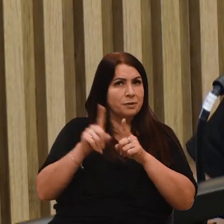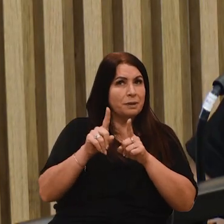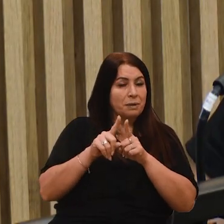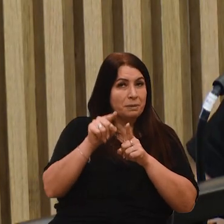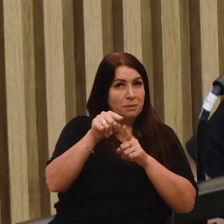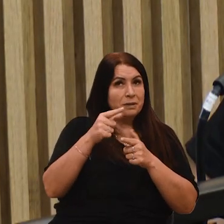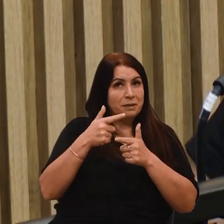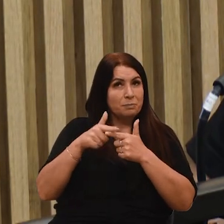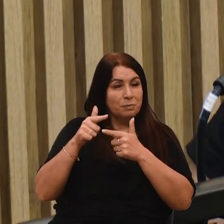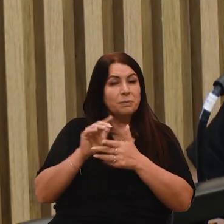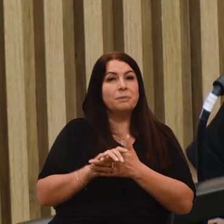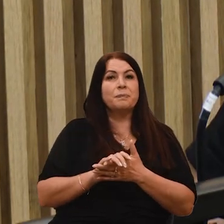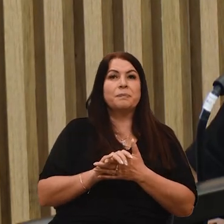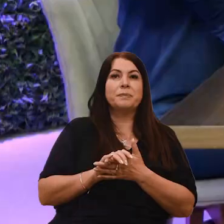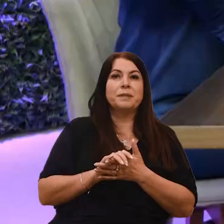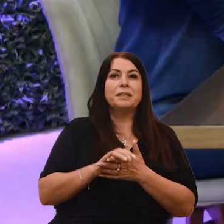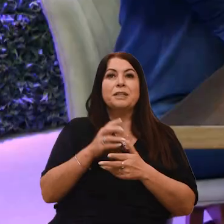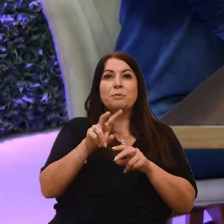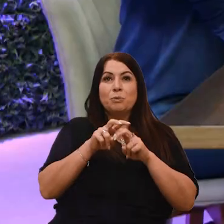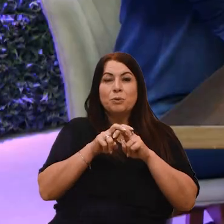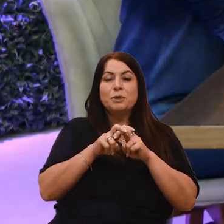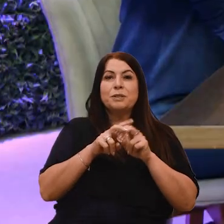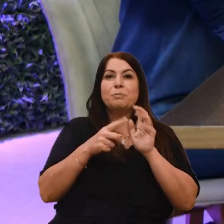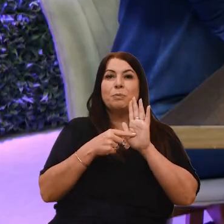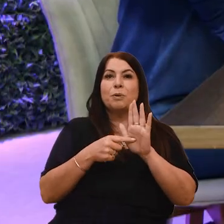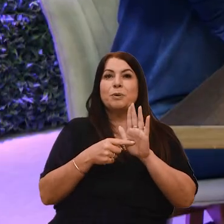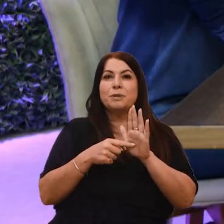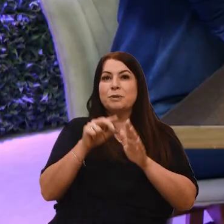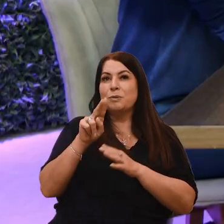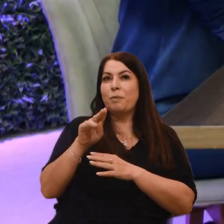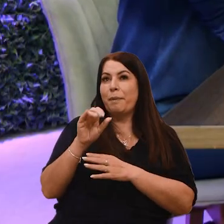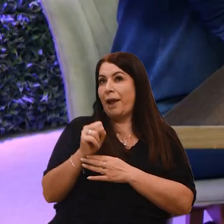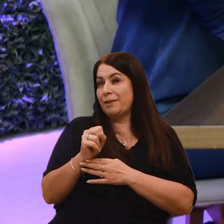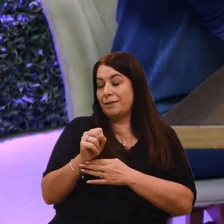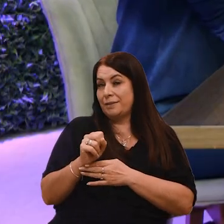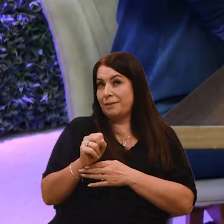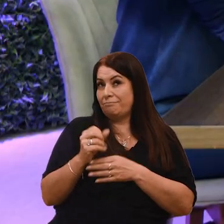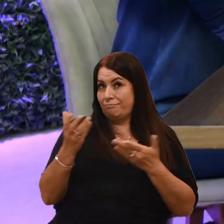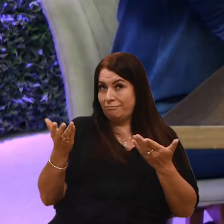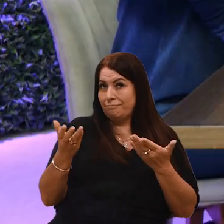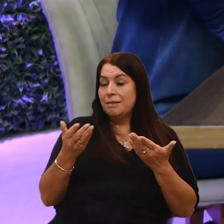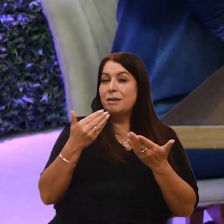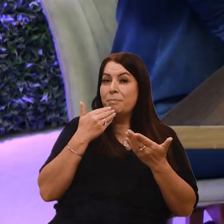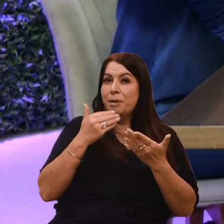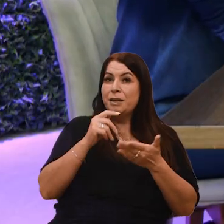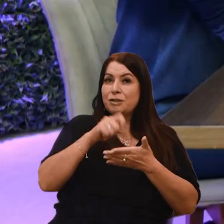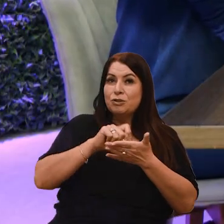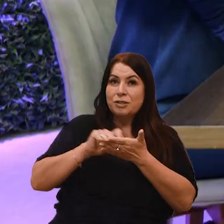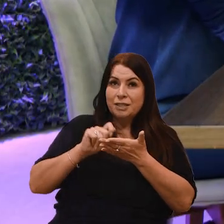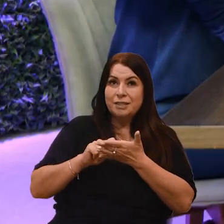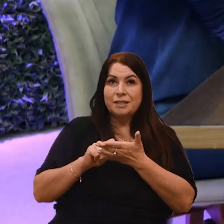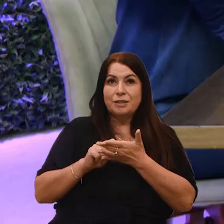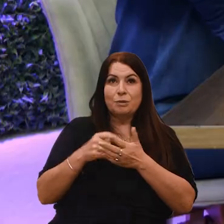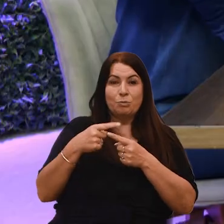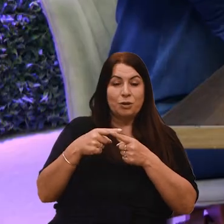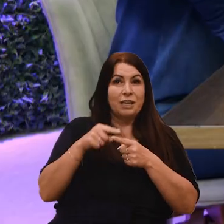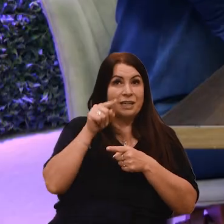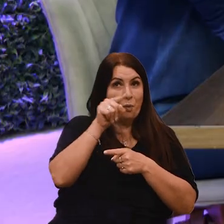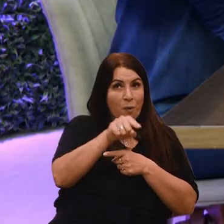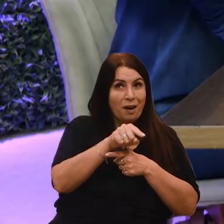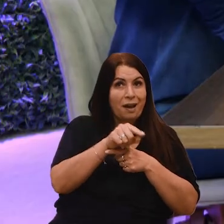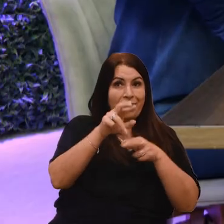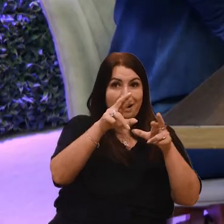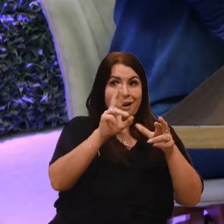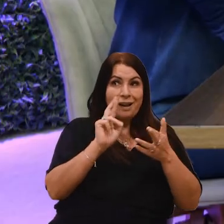para esses problemas. Talvez, Por isso que eles né? apontam, por exemplo, as UBSs, eles pedem indicação e tal, é porque eles estão lá